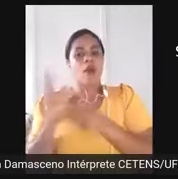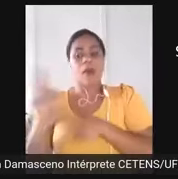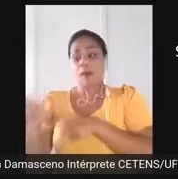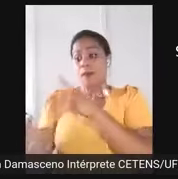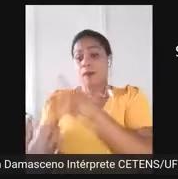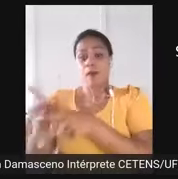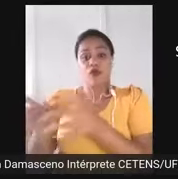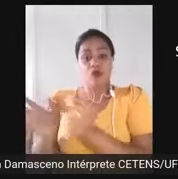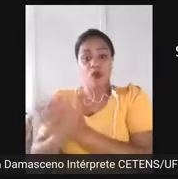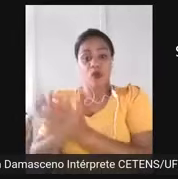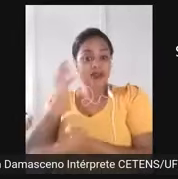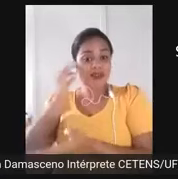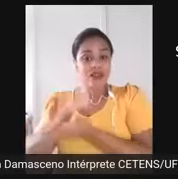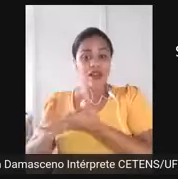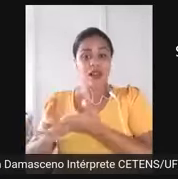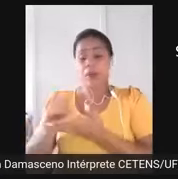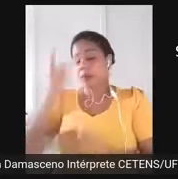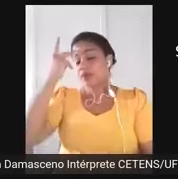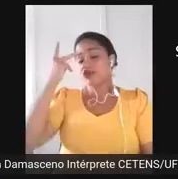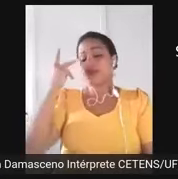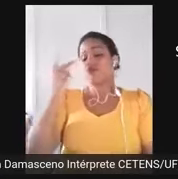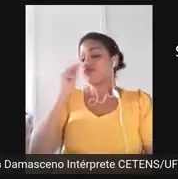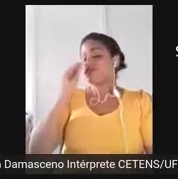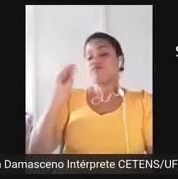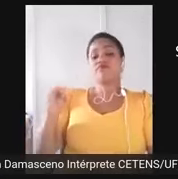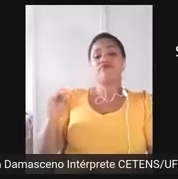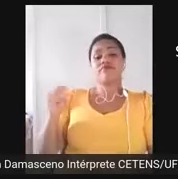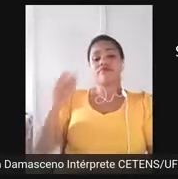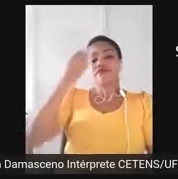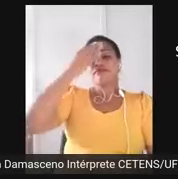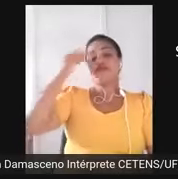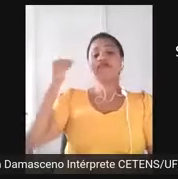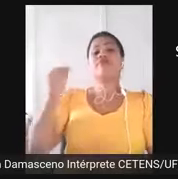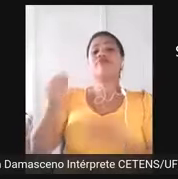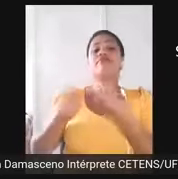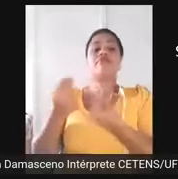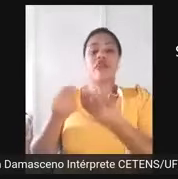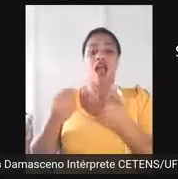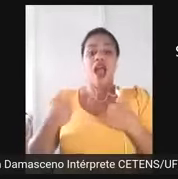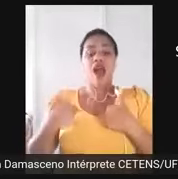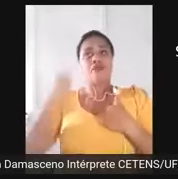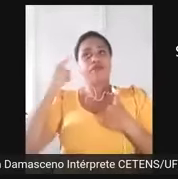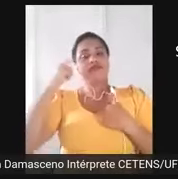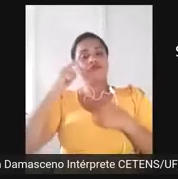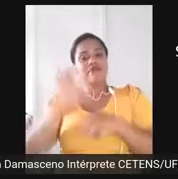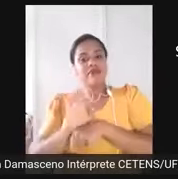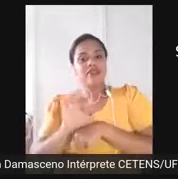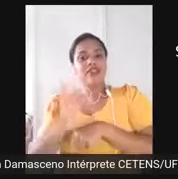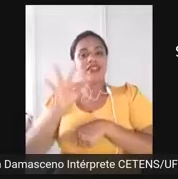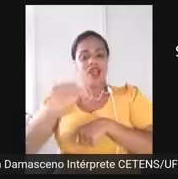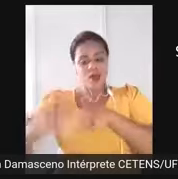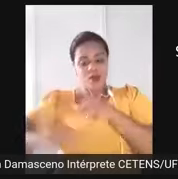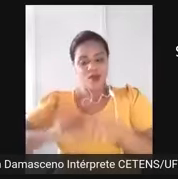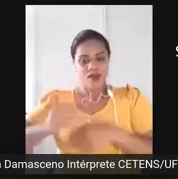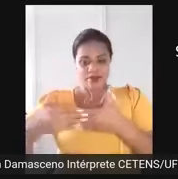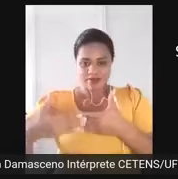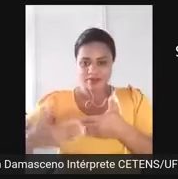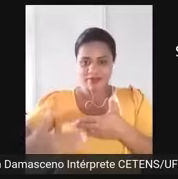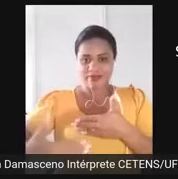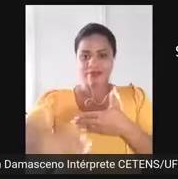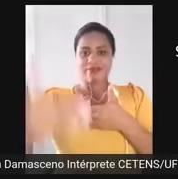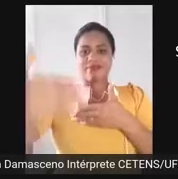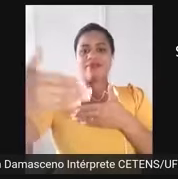muito esquecido. Mas assim, eu tenho esperança de que isso tenda a modificar a partir do